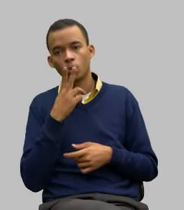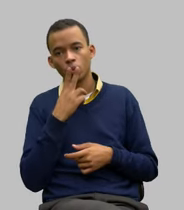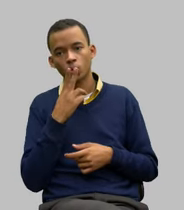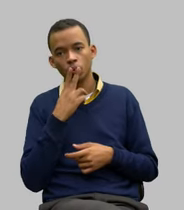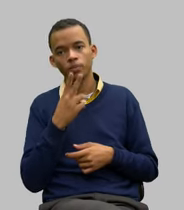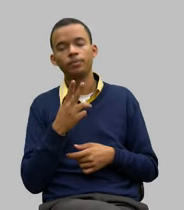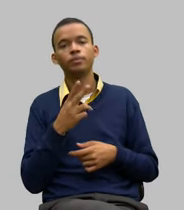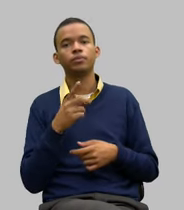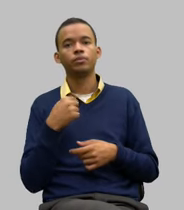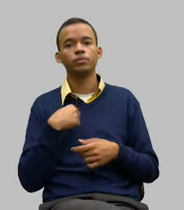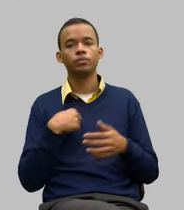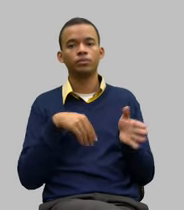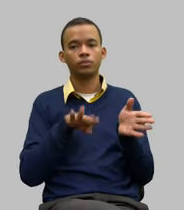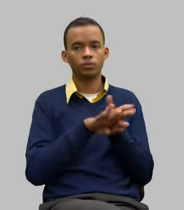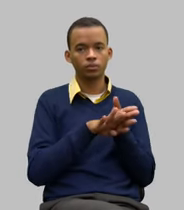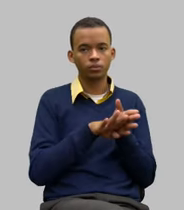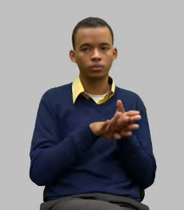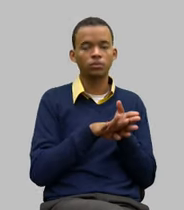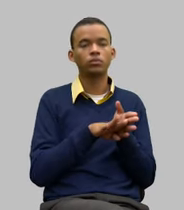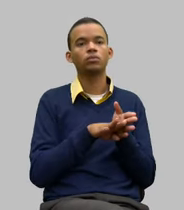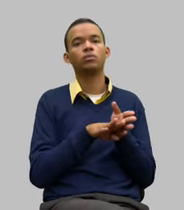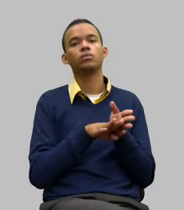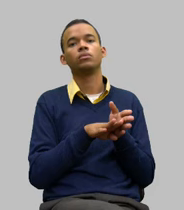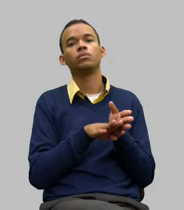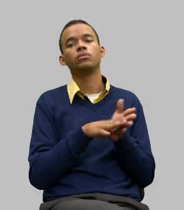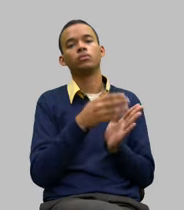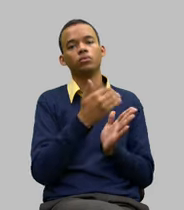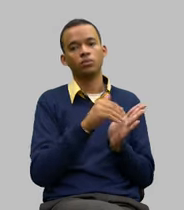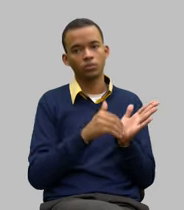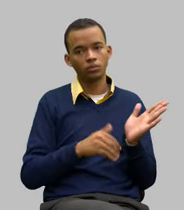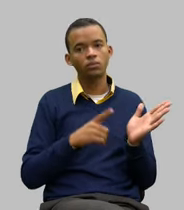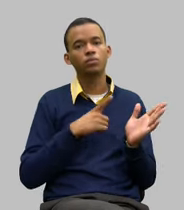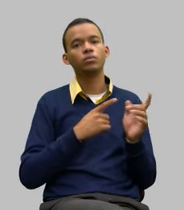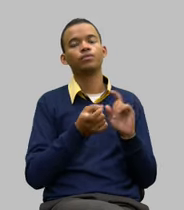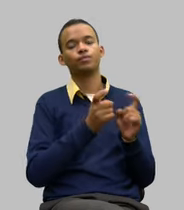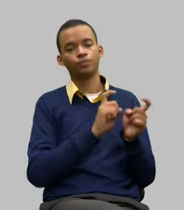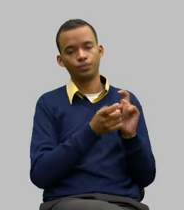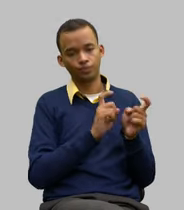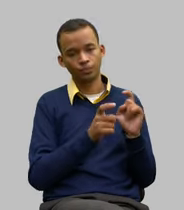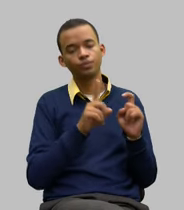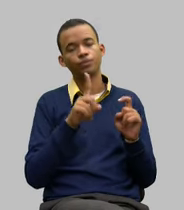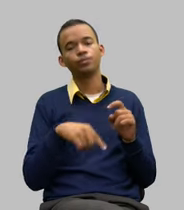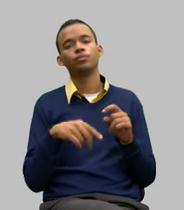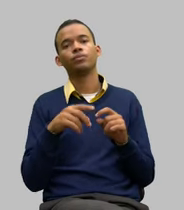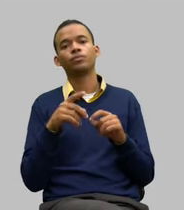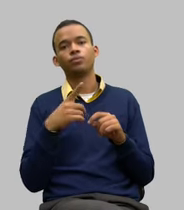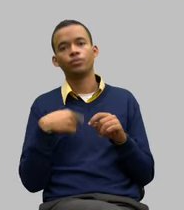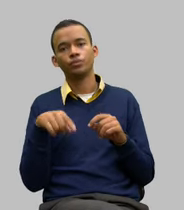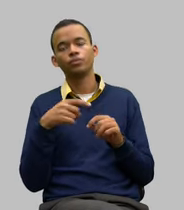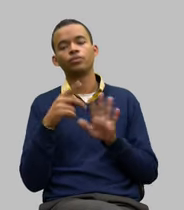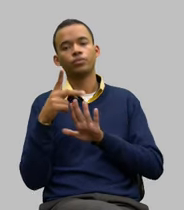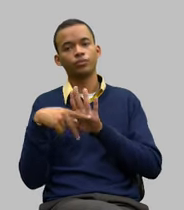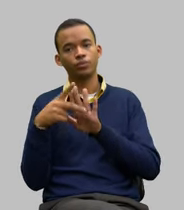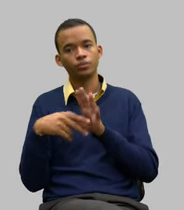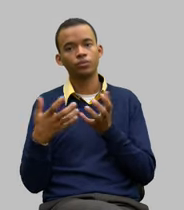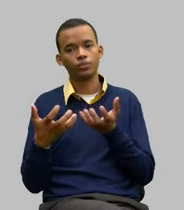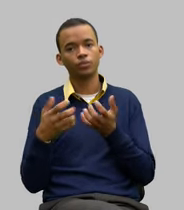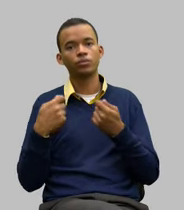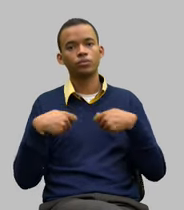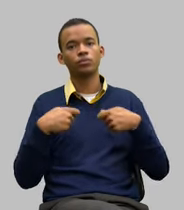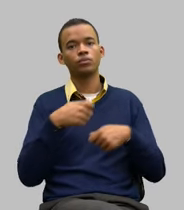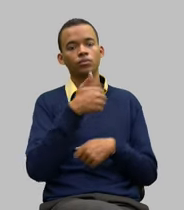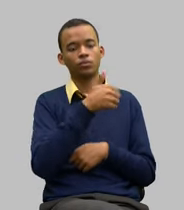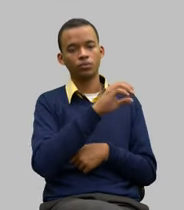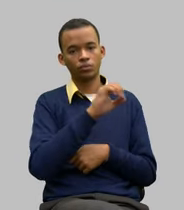na secretaria eu tenho discutido esse assunto com a nossa equipe e é o nosso projeto sim deputada o mais breve possível 100% das unidades vão estar sem